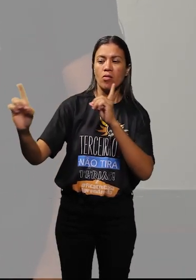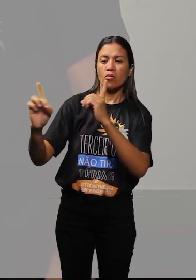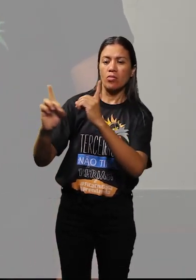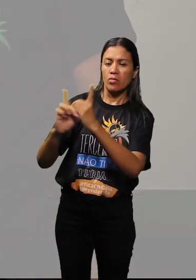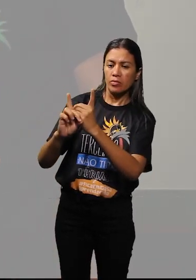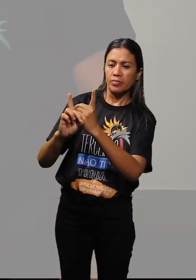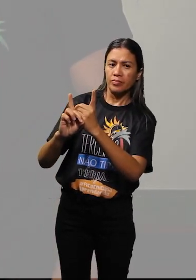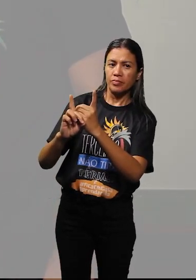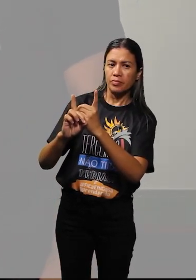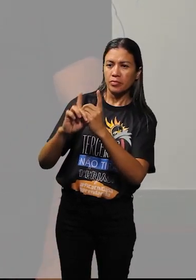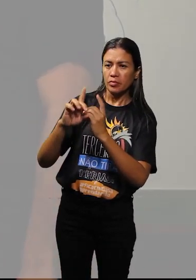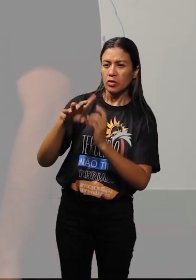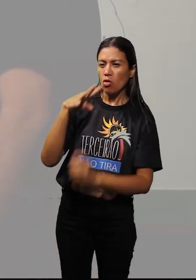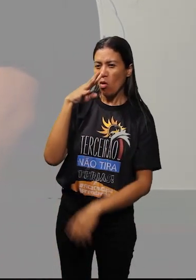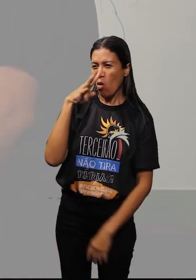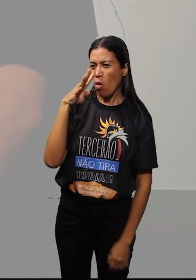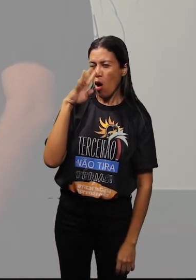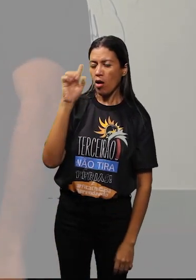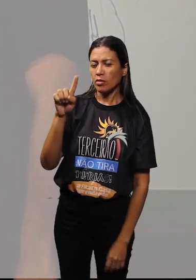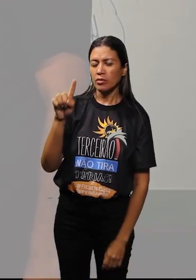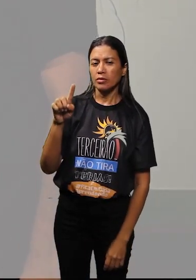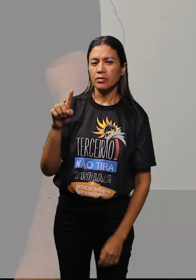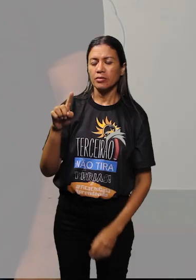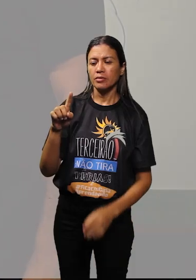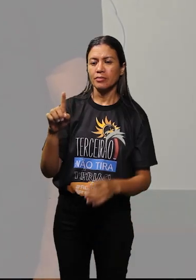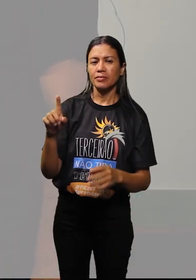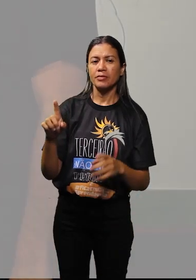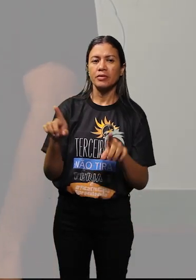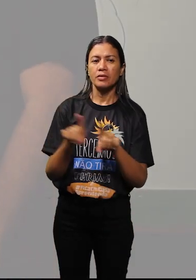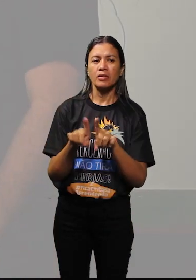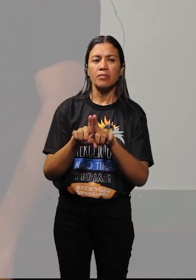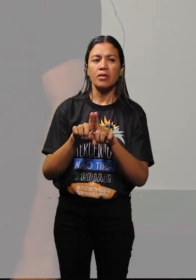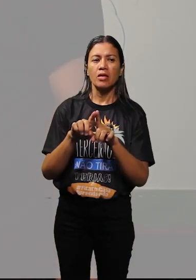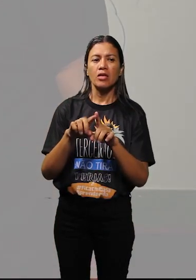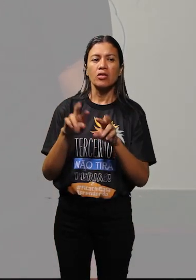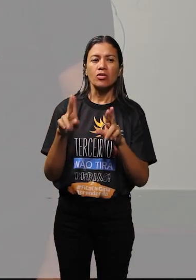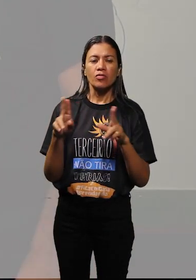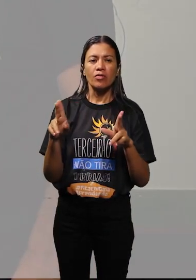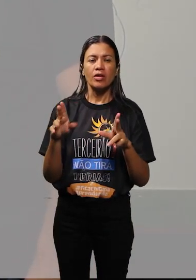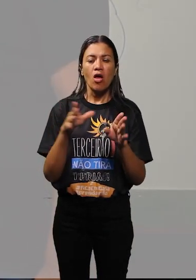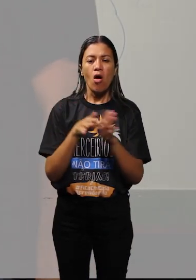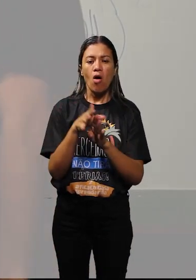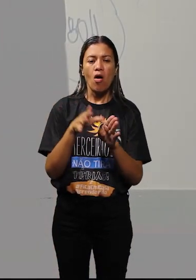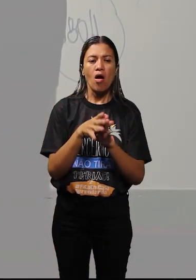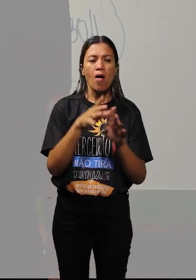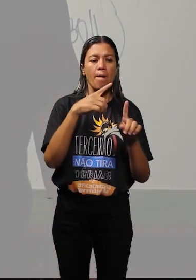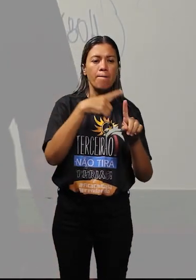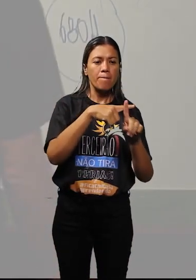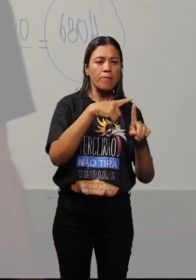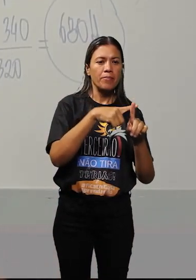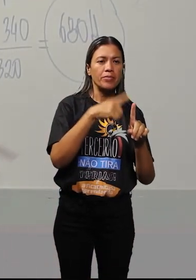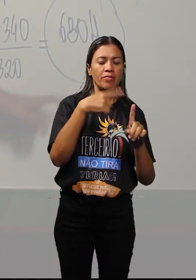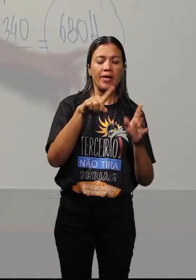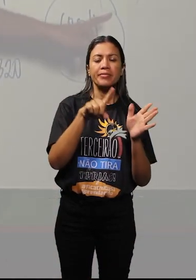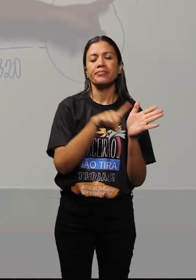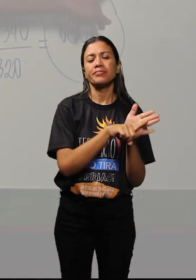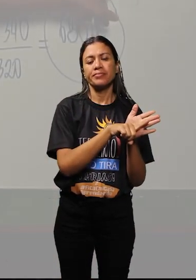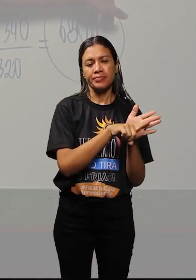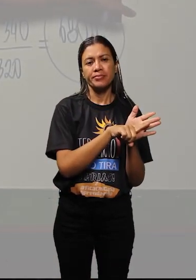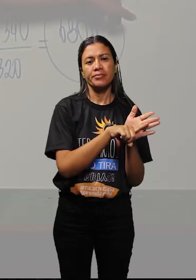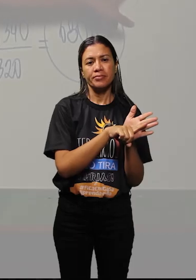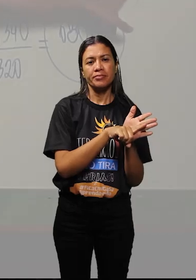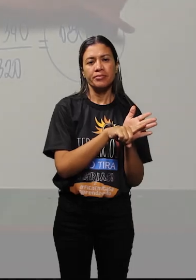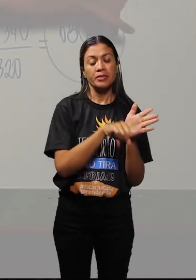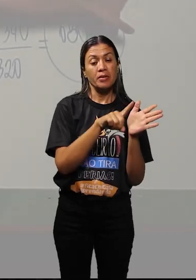aproximando do observador, ó, está indo contrária à minha orientação positiva, então ele vai ser negativo. Eu coloco